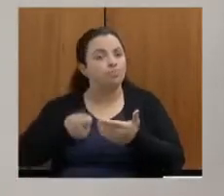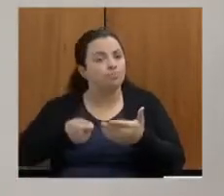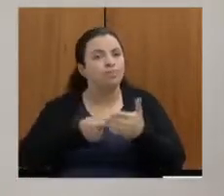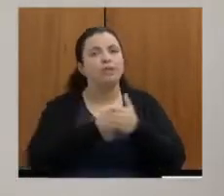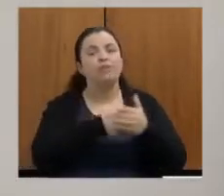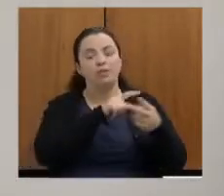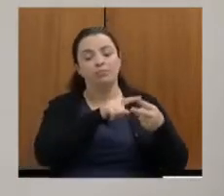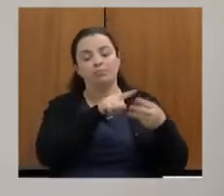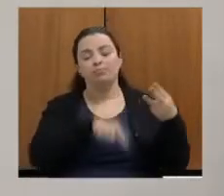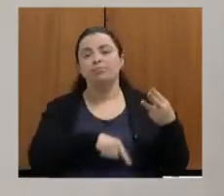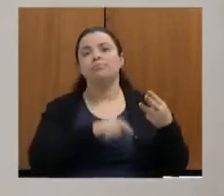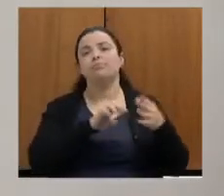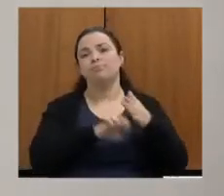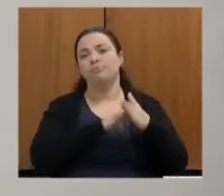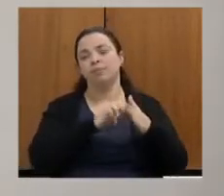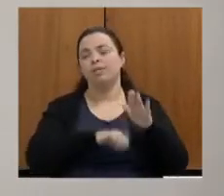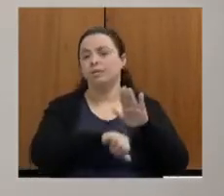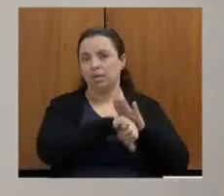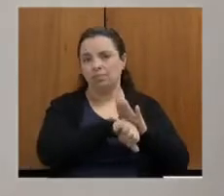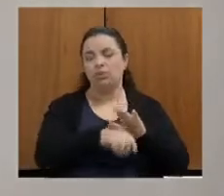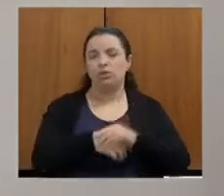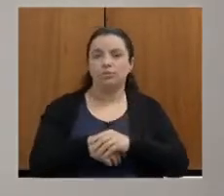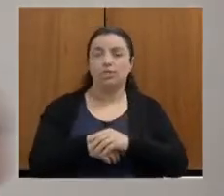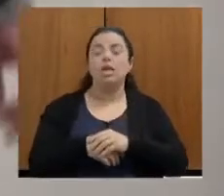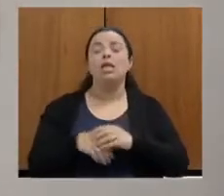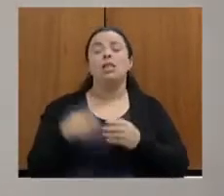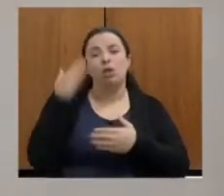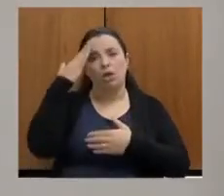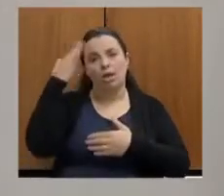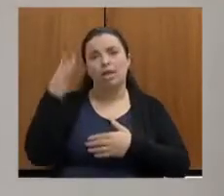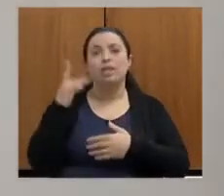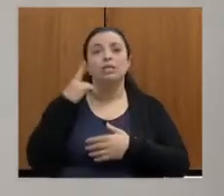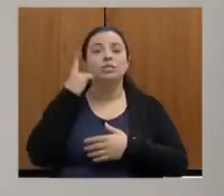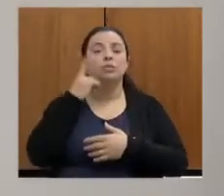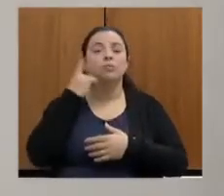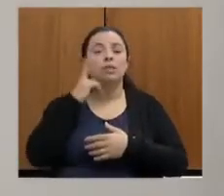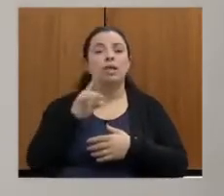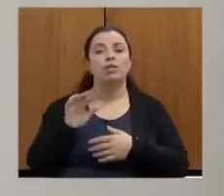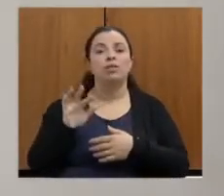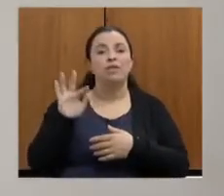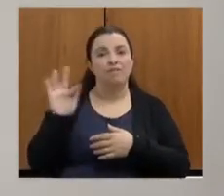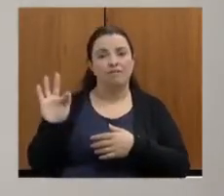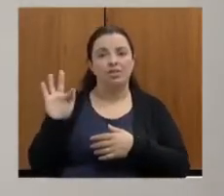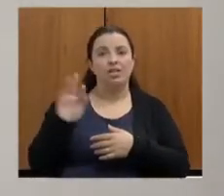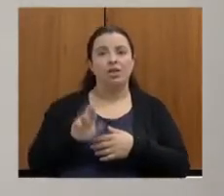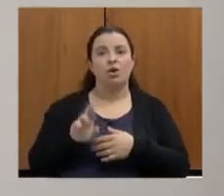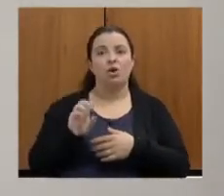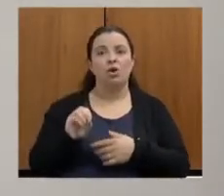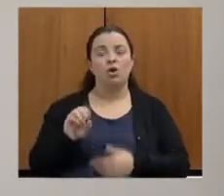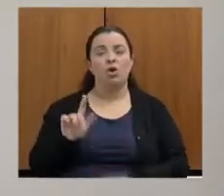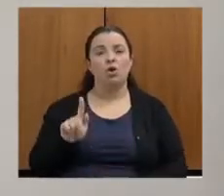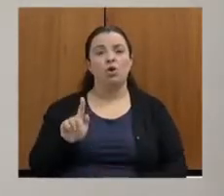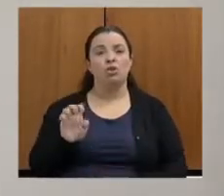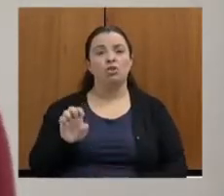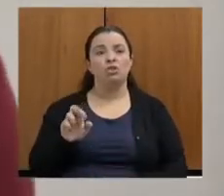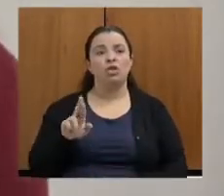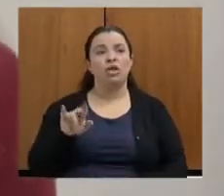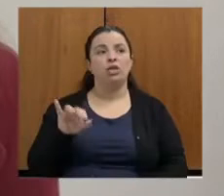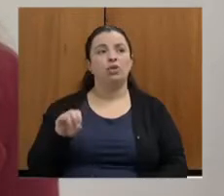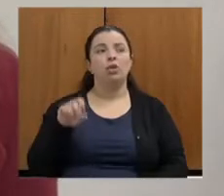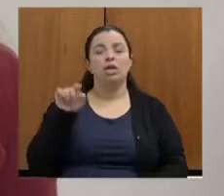então quero agradecer a presença conosco do deputado federal Rogério Correia que coordena a comissão